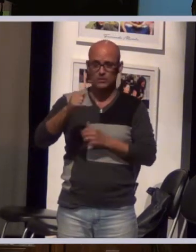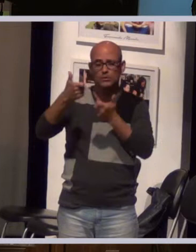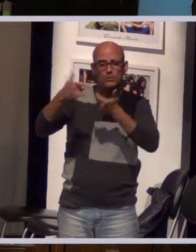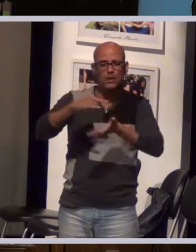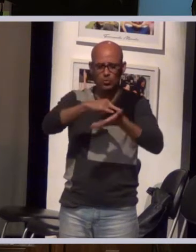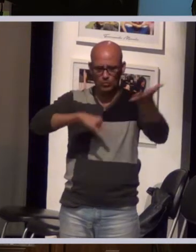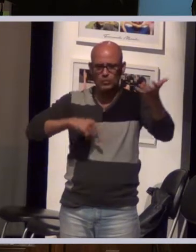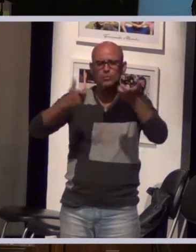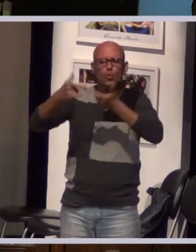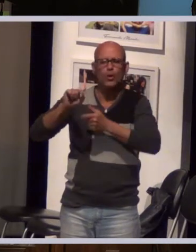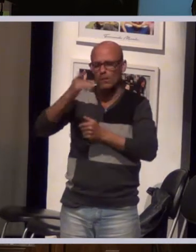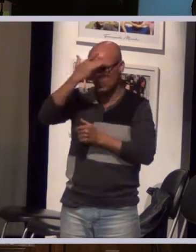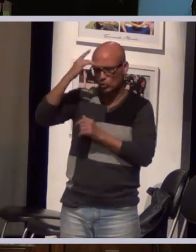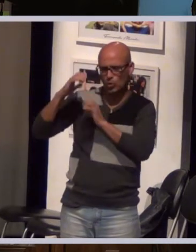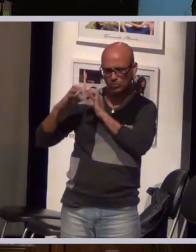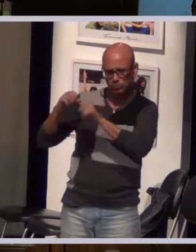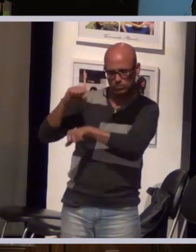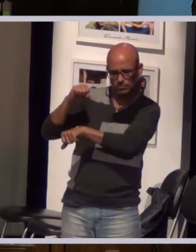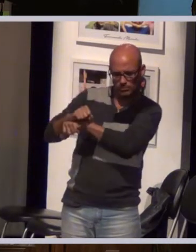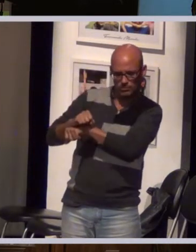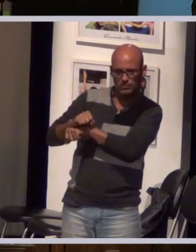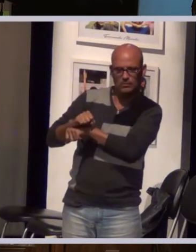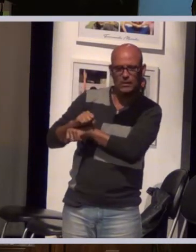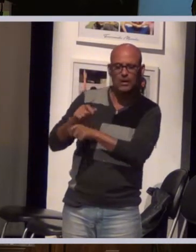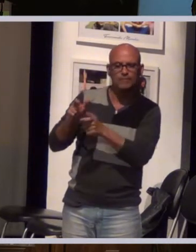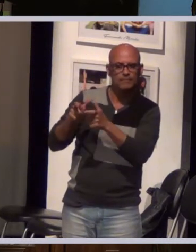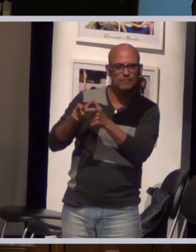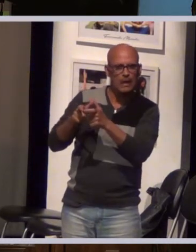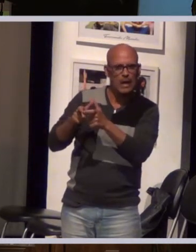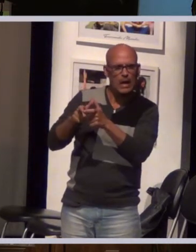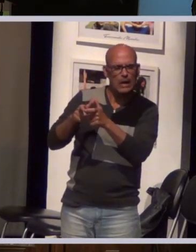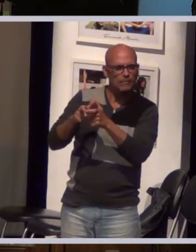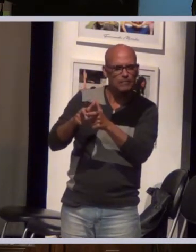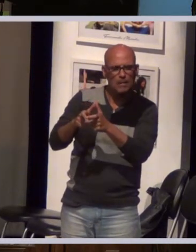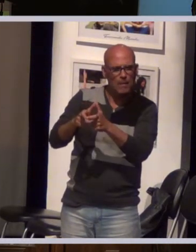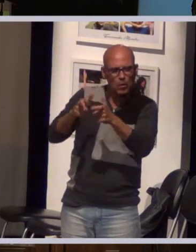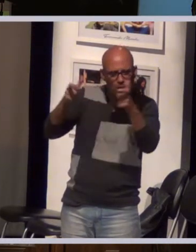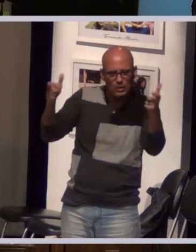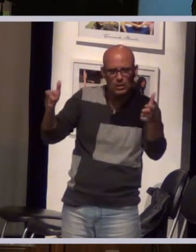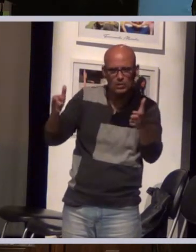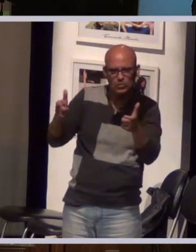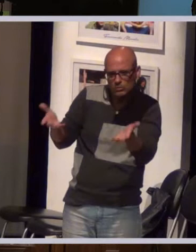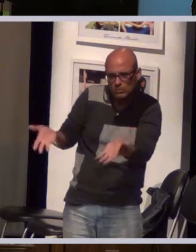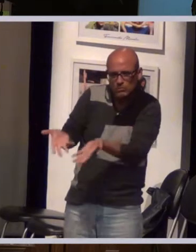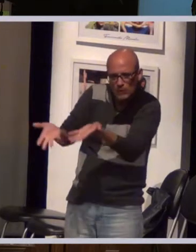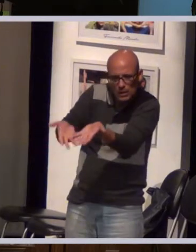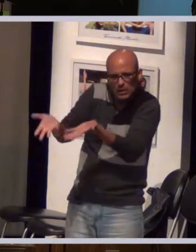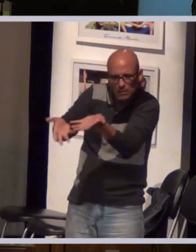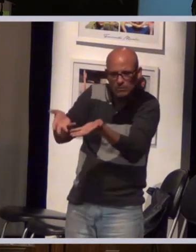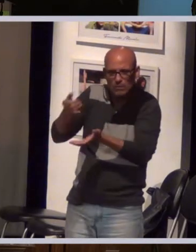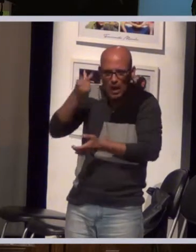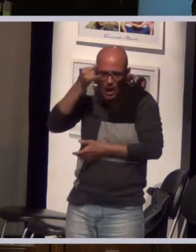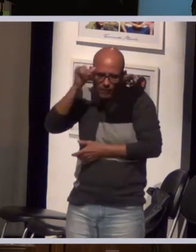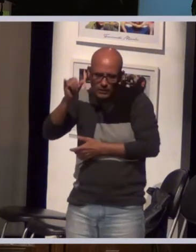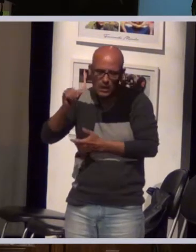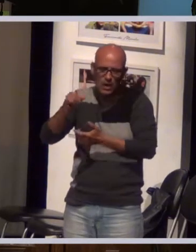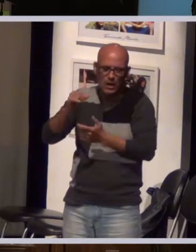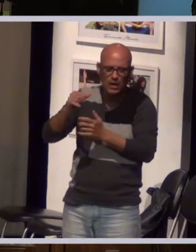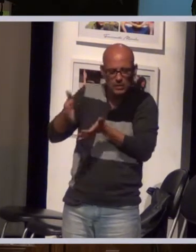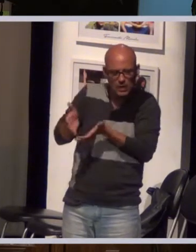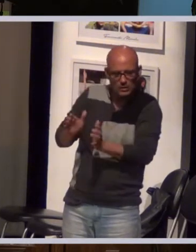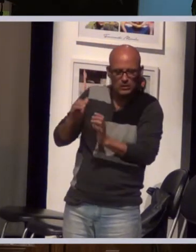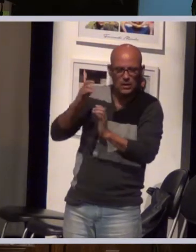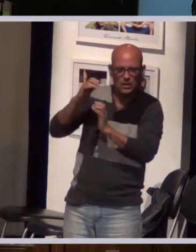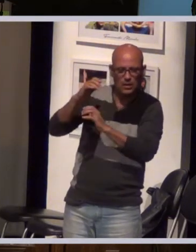Paralisia Cerebral, a maior parte dos procedimentos preventivos é alçada por meio